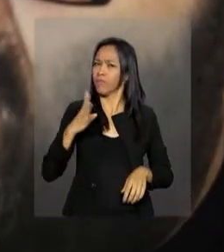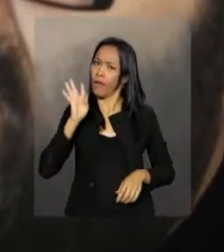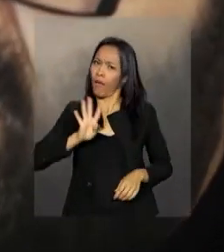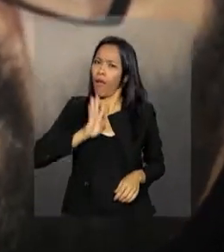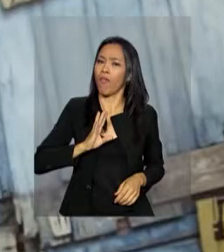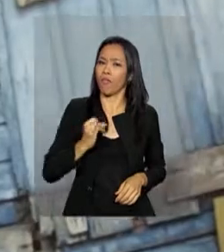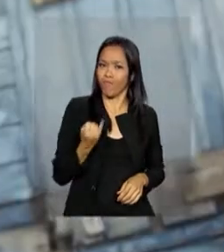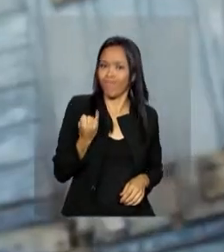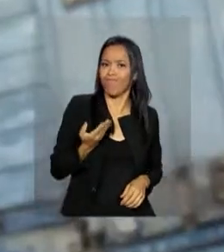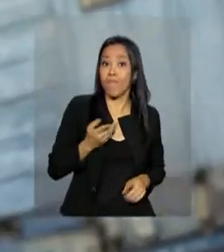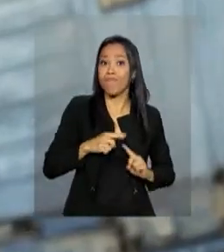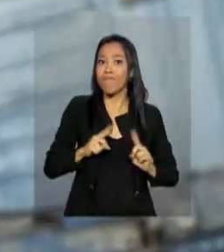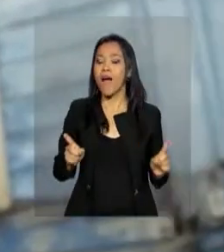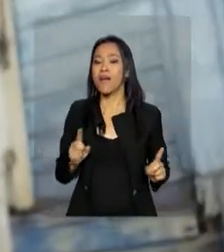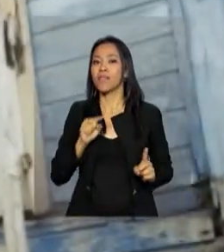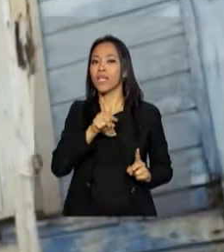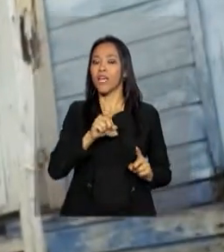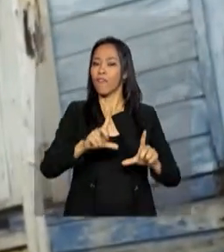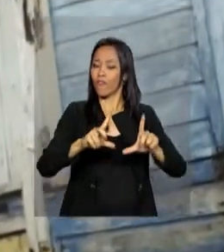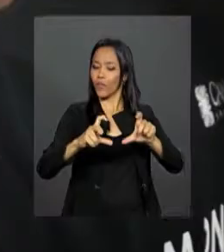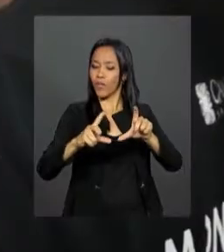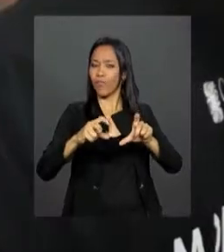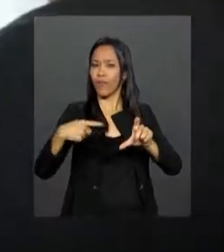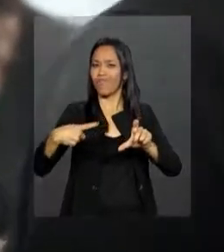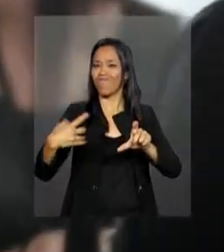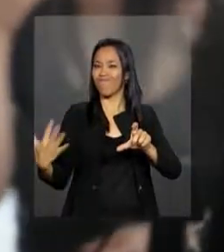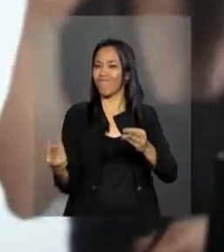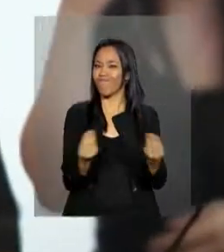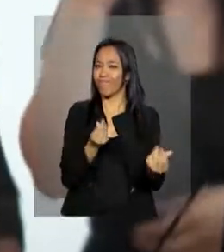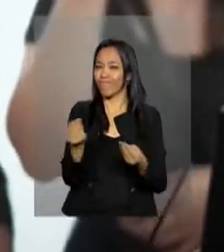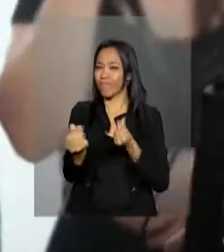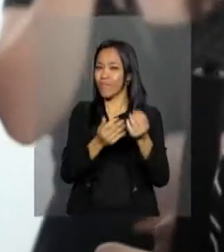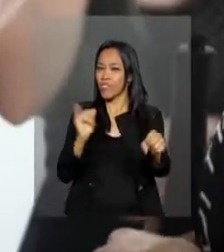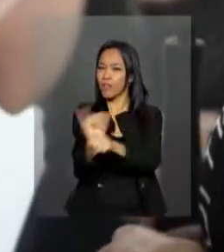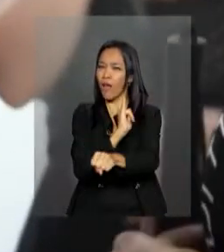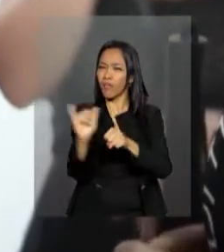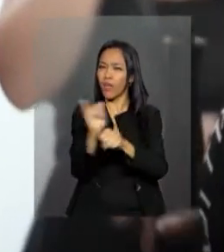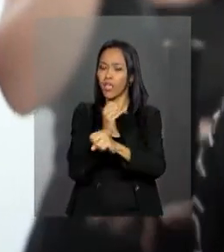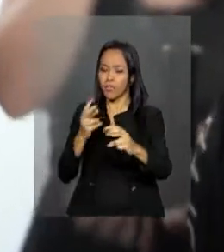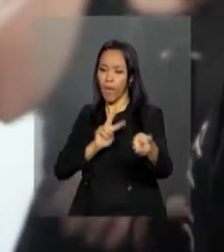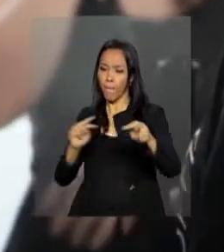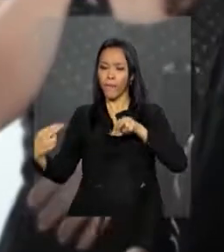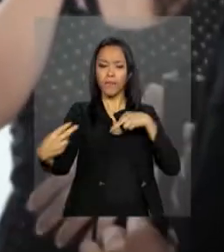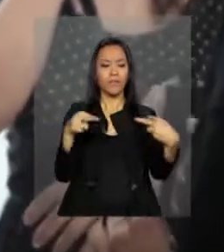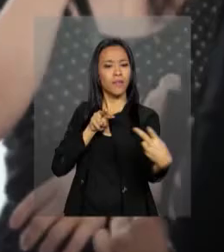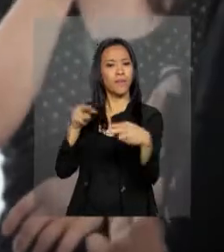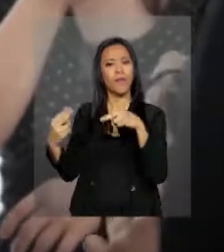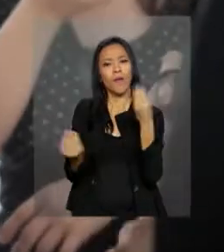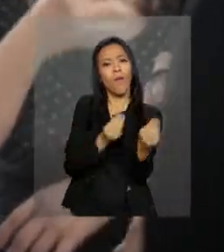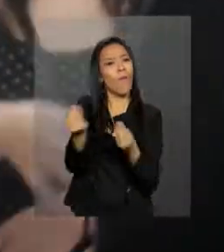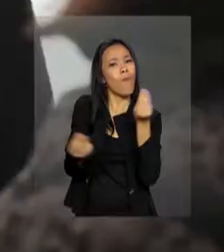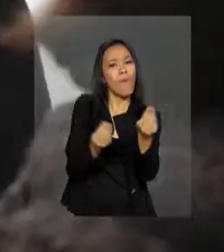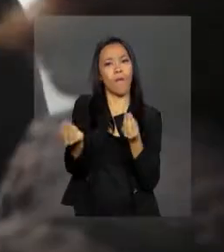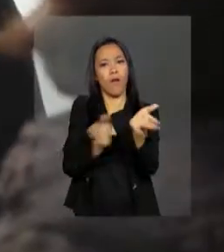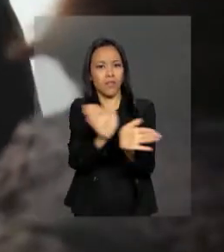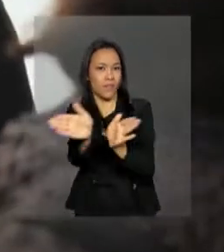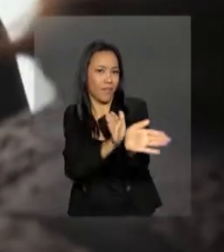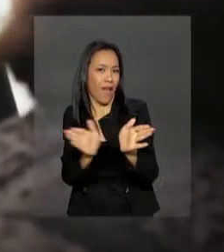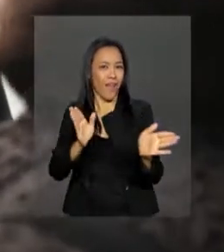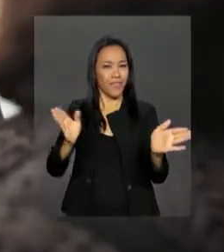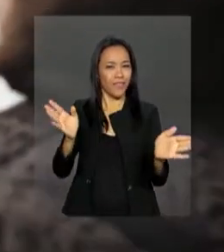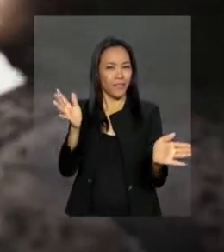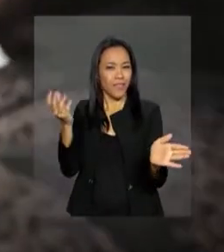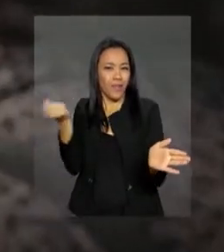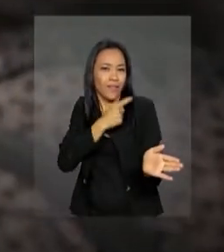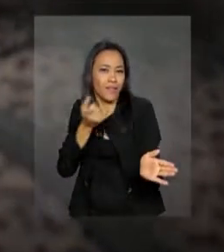Mas é para que a fotografia seja um pretexto para se ver todas as nuances possíveis em que a acessibilidade pode ser divertida,